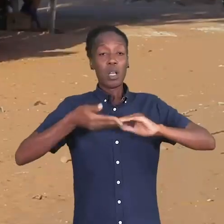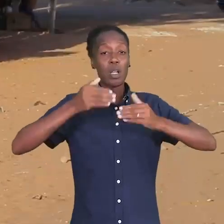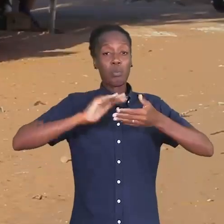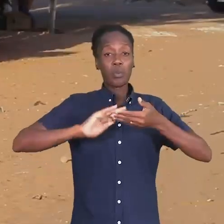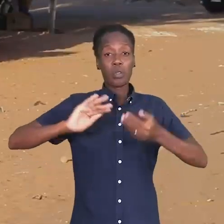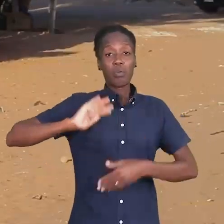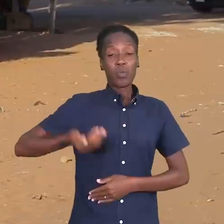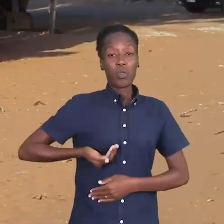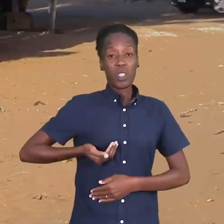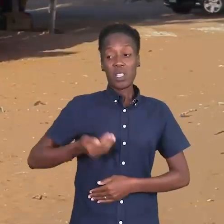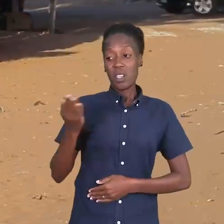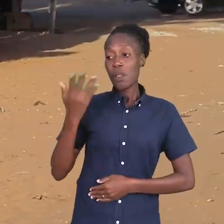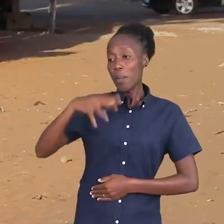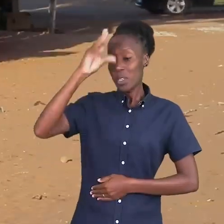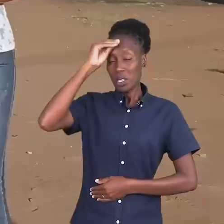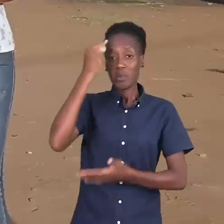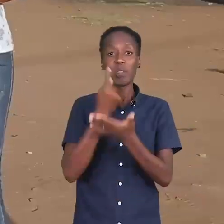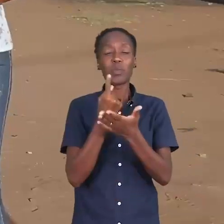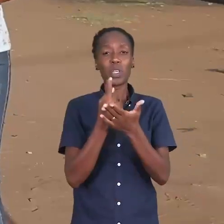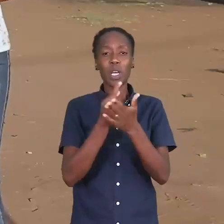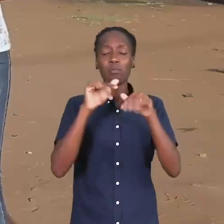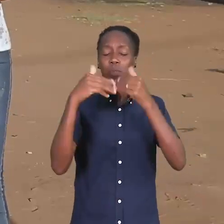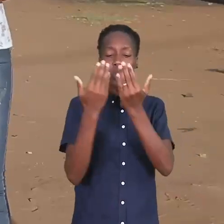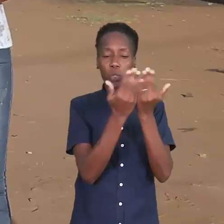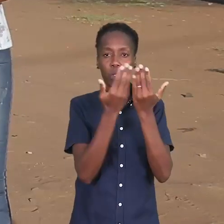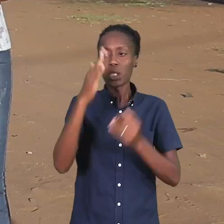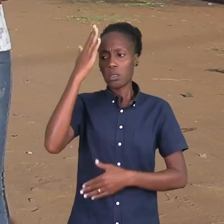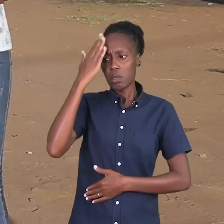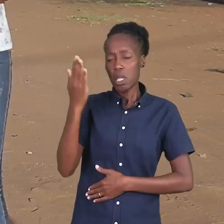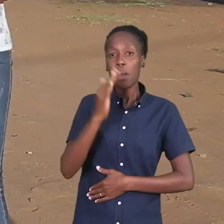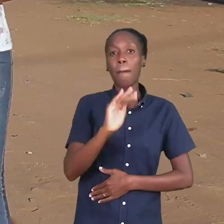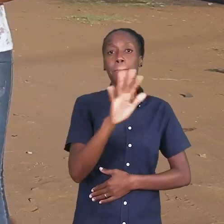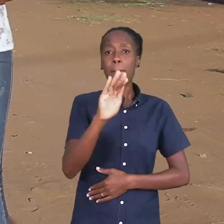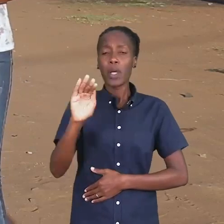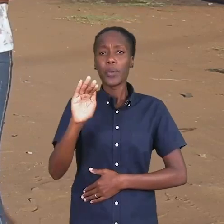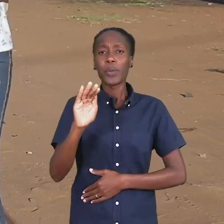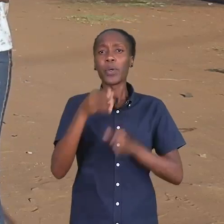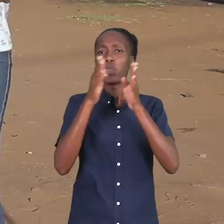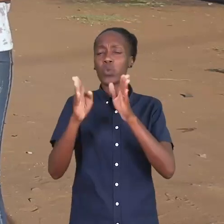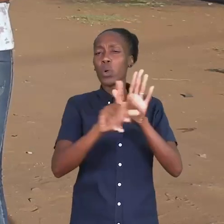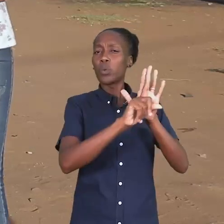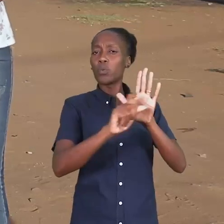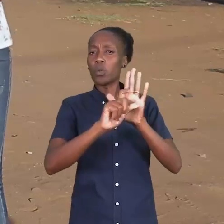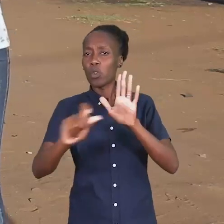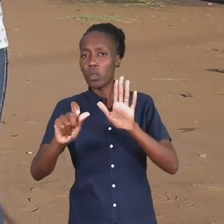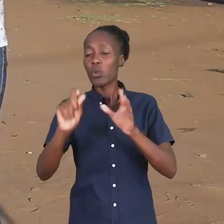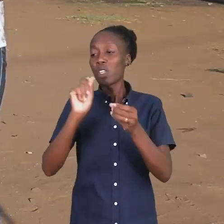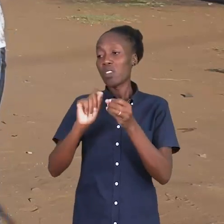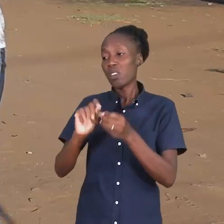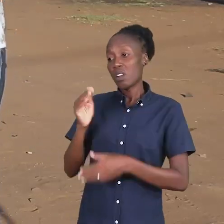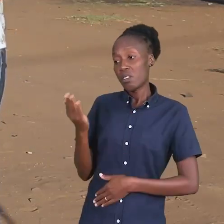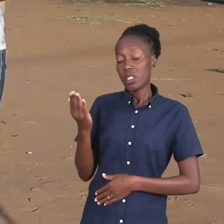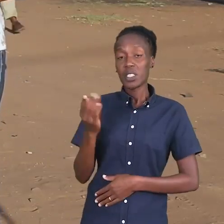A professora Hilda percebe a importância da educação e tem sido uma referência no seu bairro, não só pelo que ela fez,